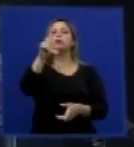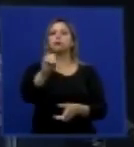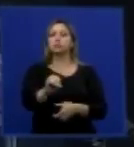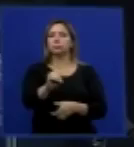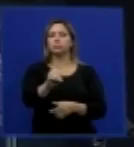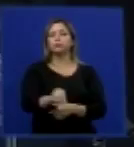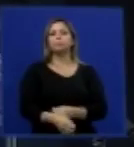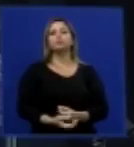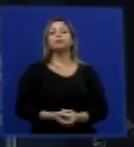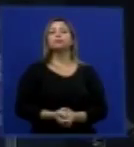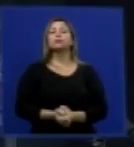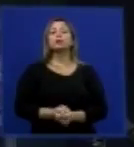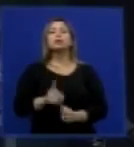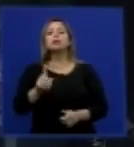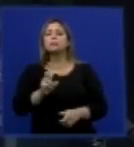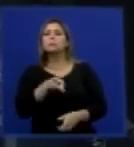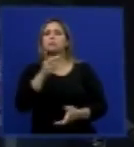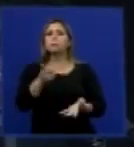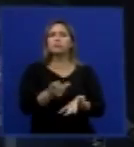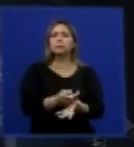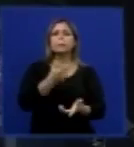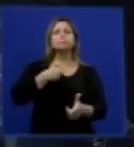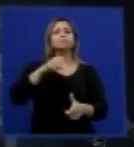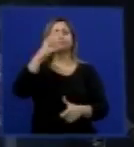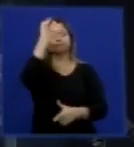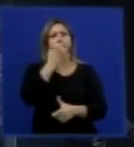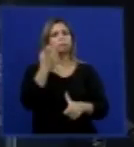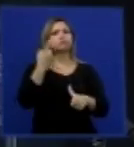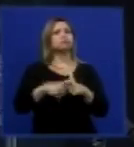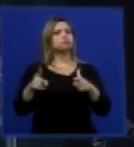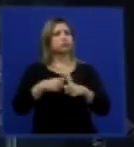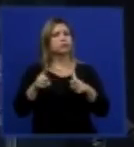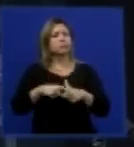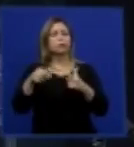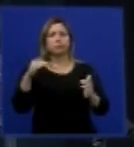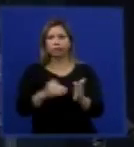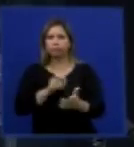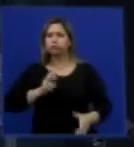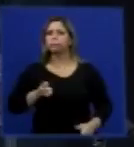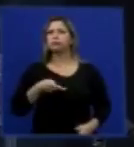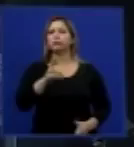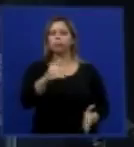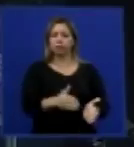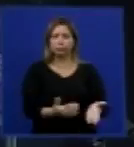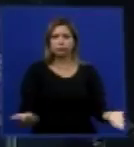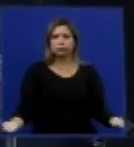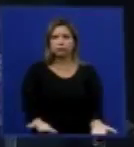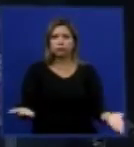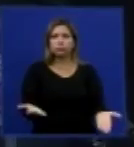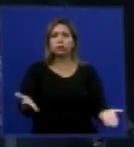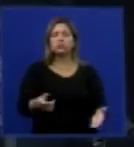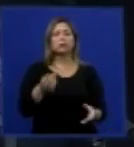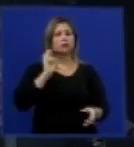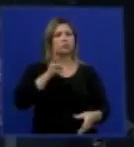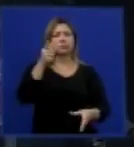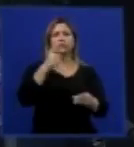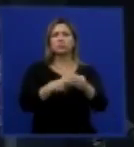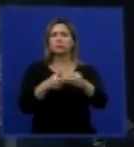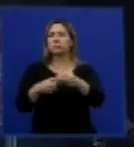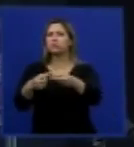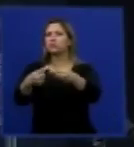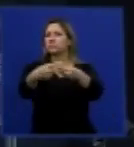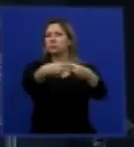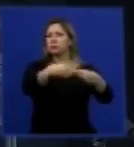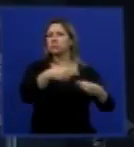lixo nos deparando com o sério problema que persiste até hoje em grande parte dos Municípios do